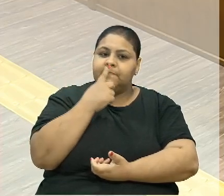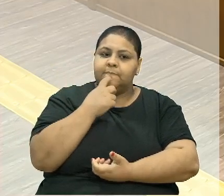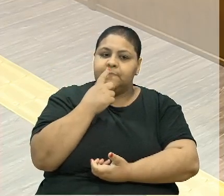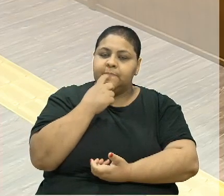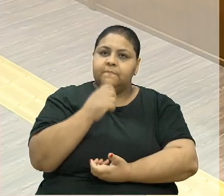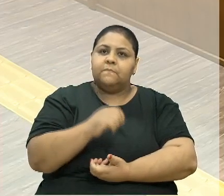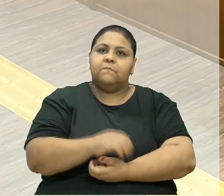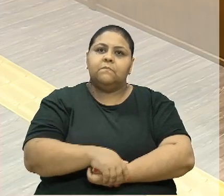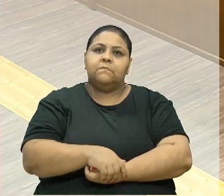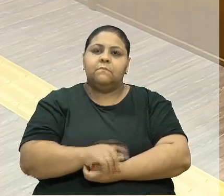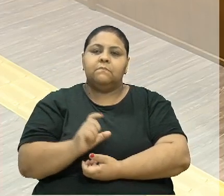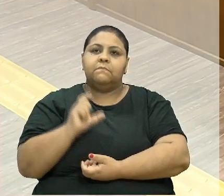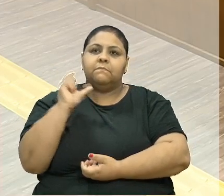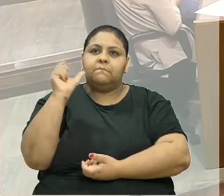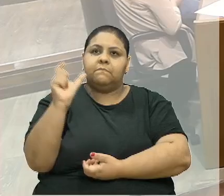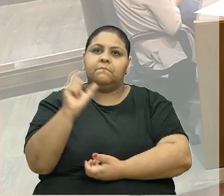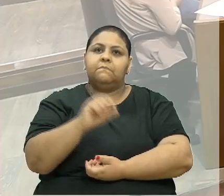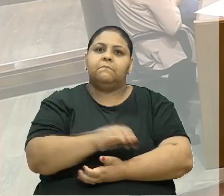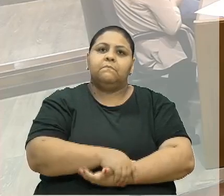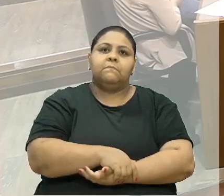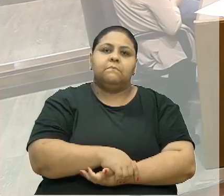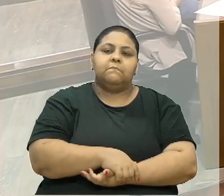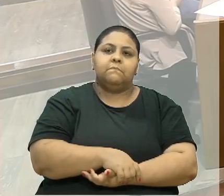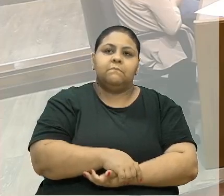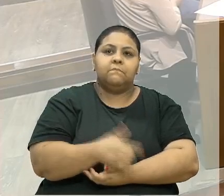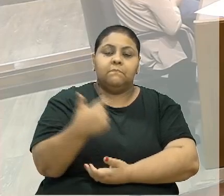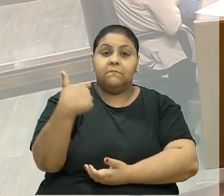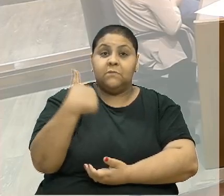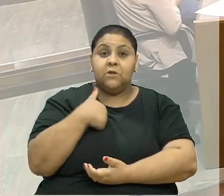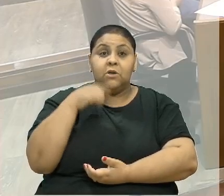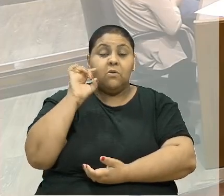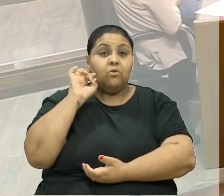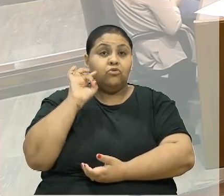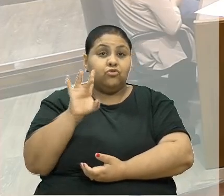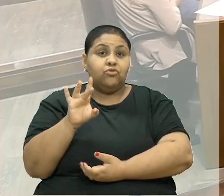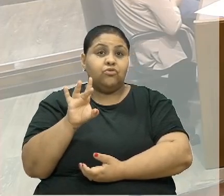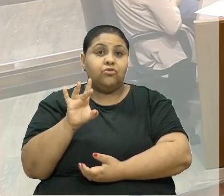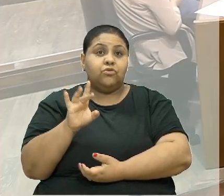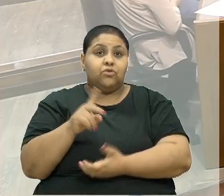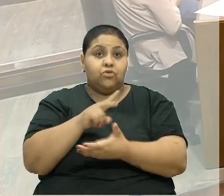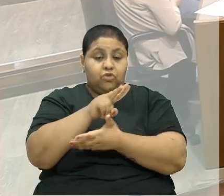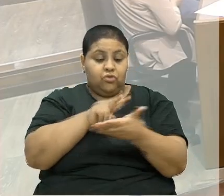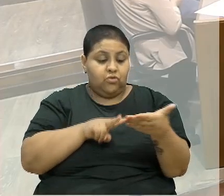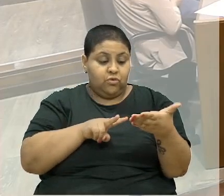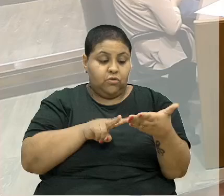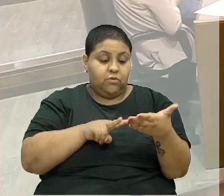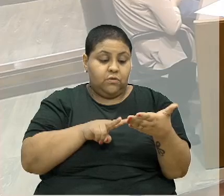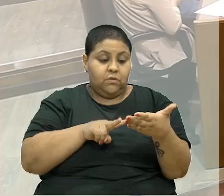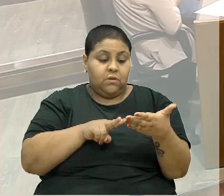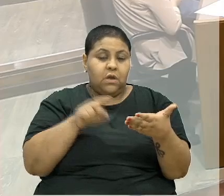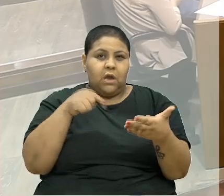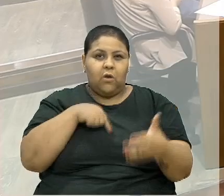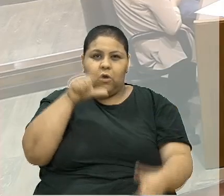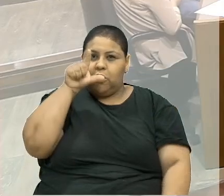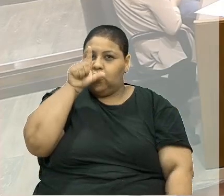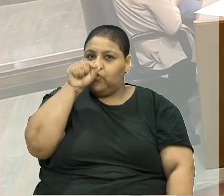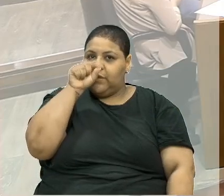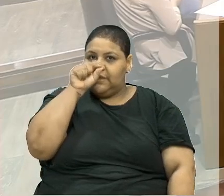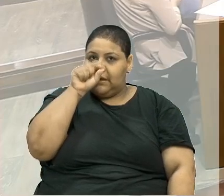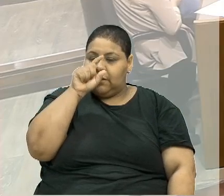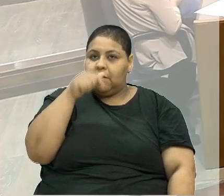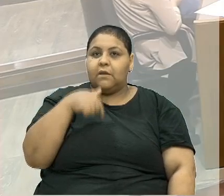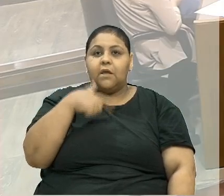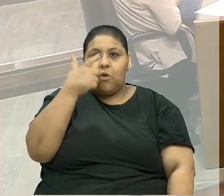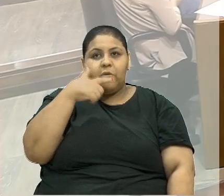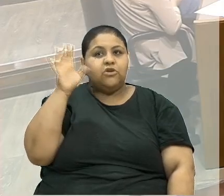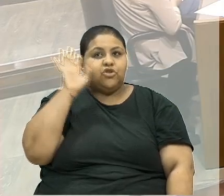Frigeri, com a palavra. Eu só quero ler uma coisa aqui que eu vi no Twitter que eu achei legal